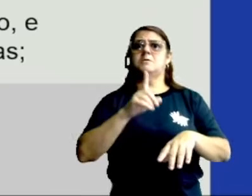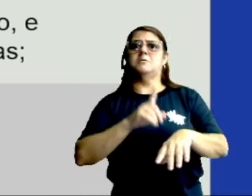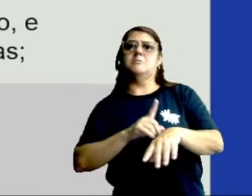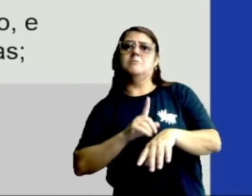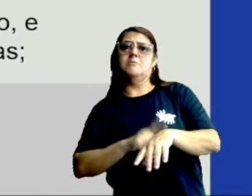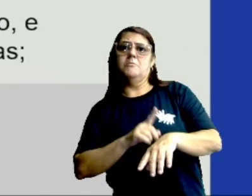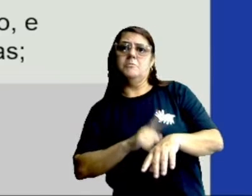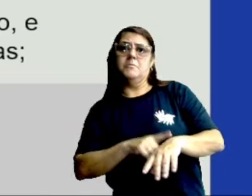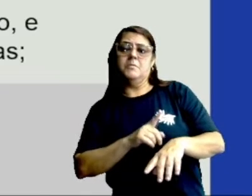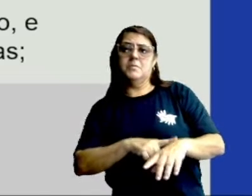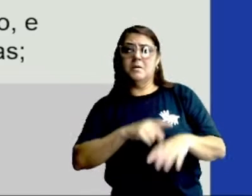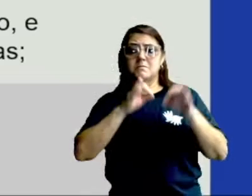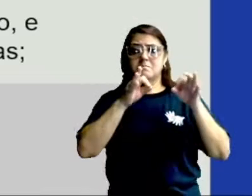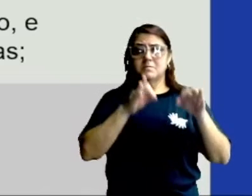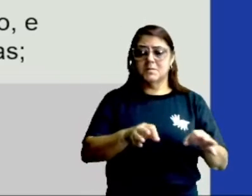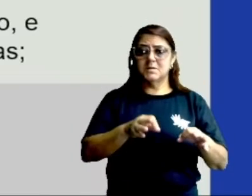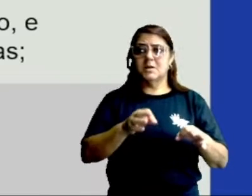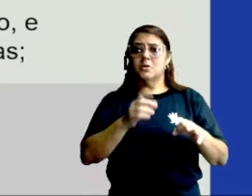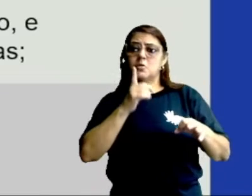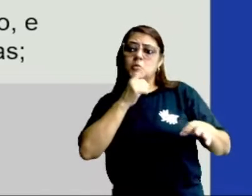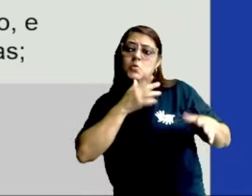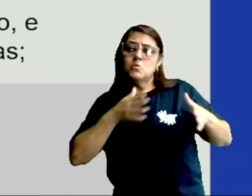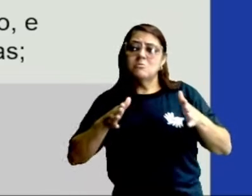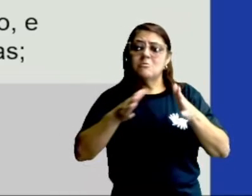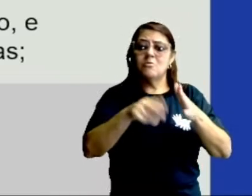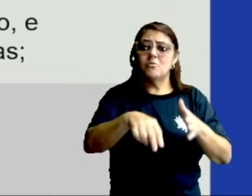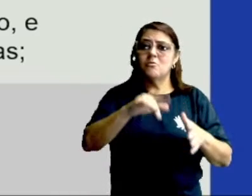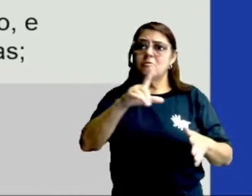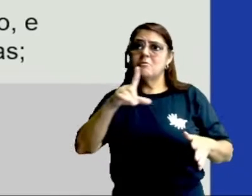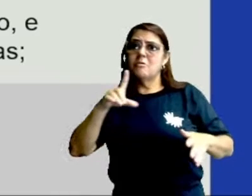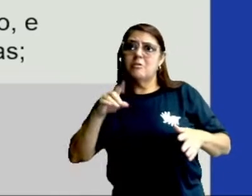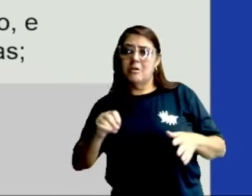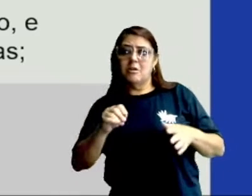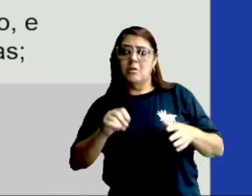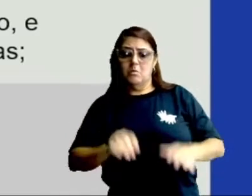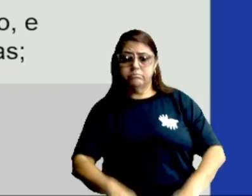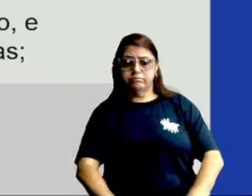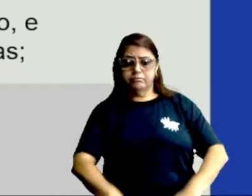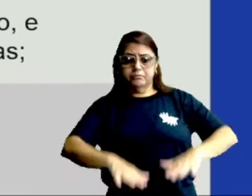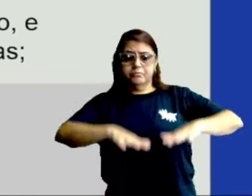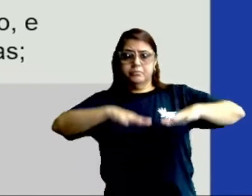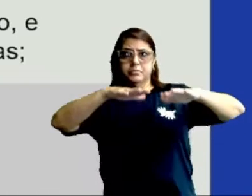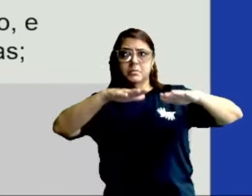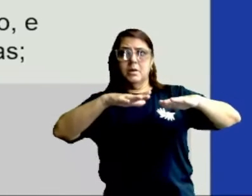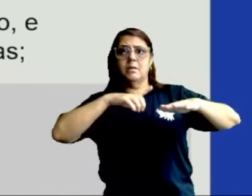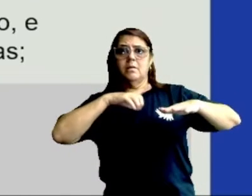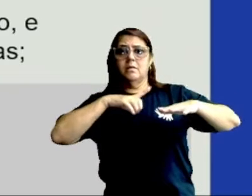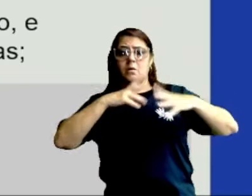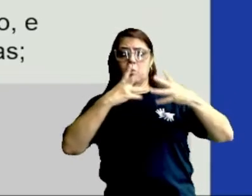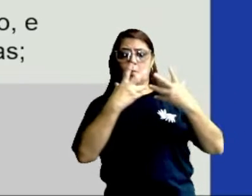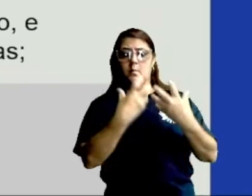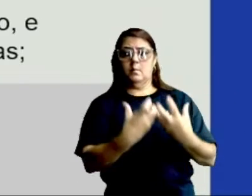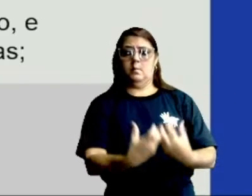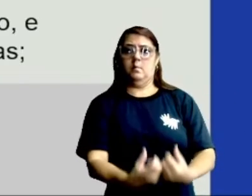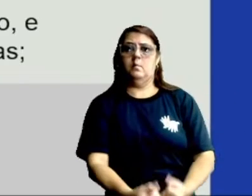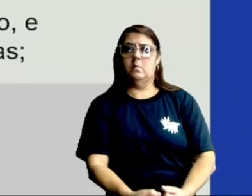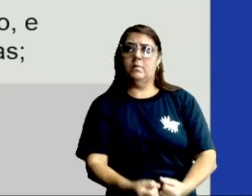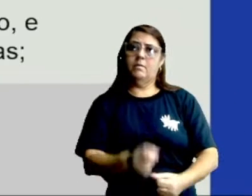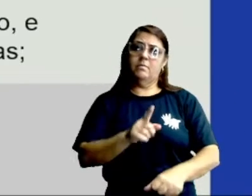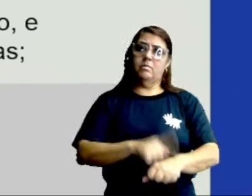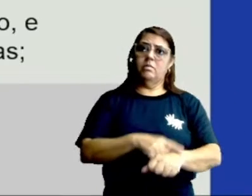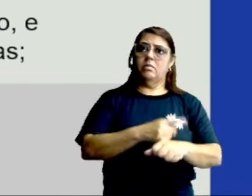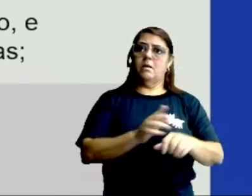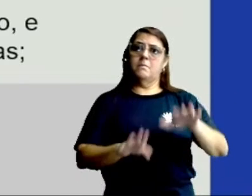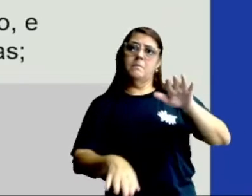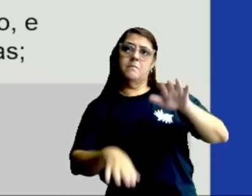períodos do ano né que acontece do Rio Nilo ele encher e a períodos do ano que ele retrai ele seca né